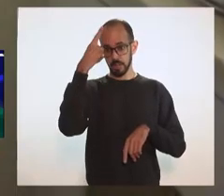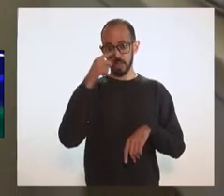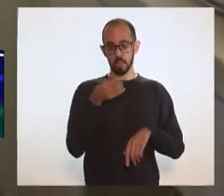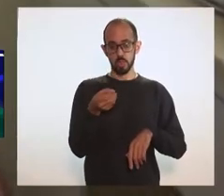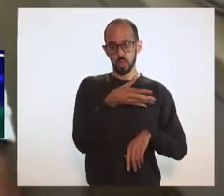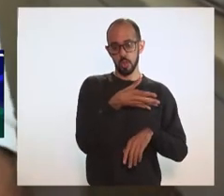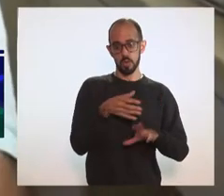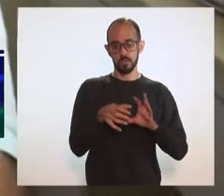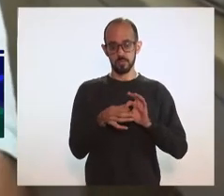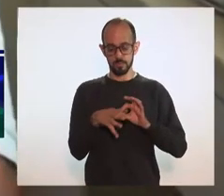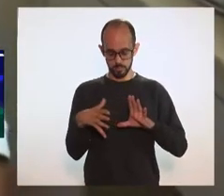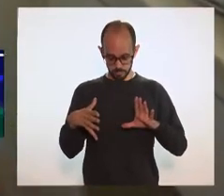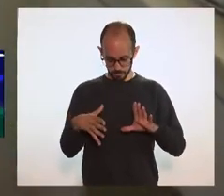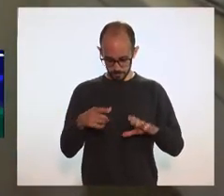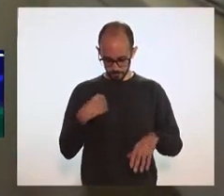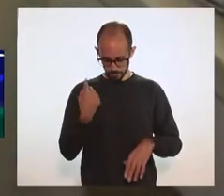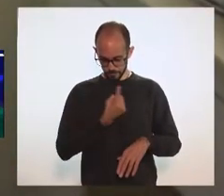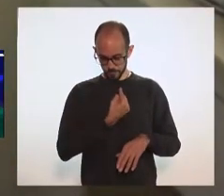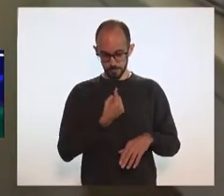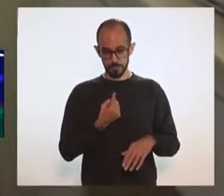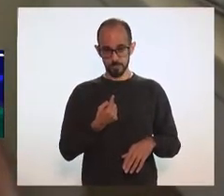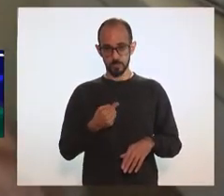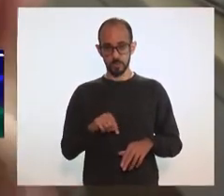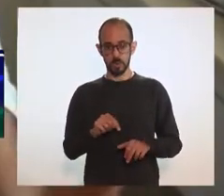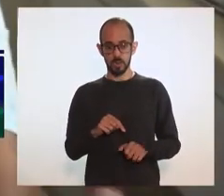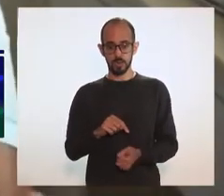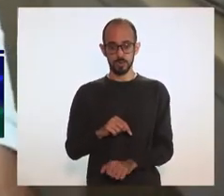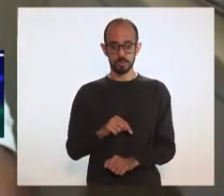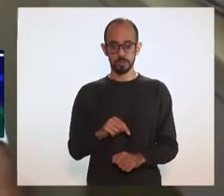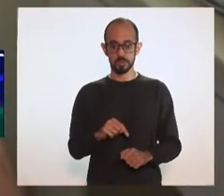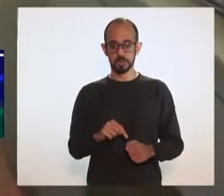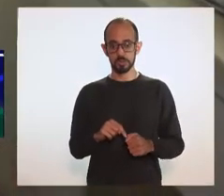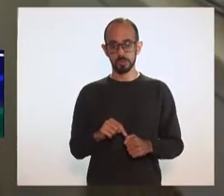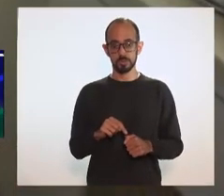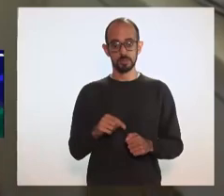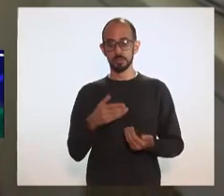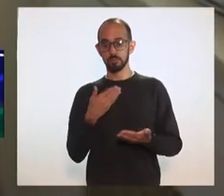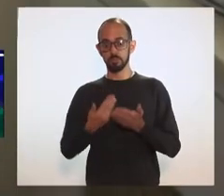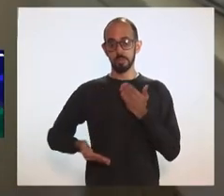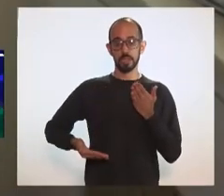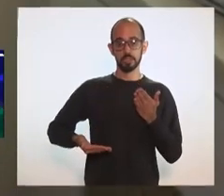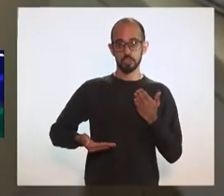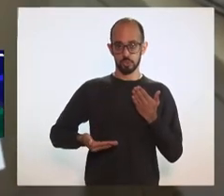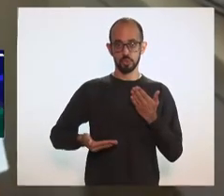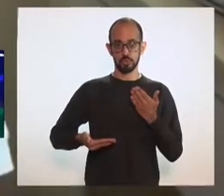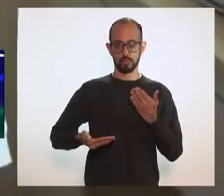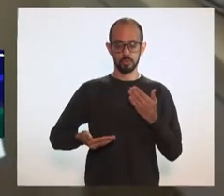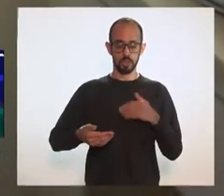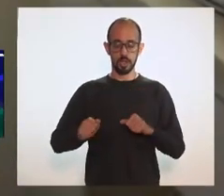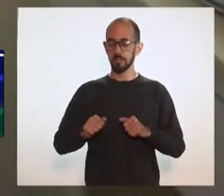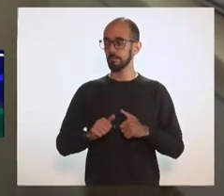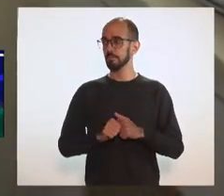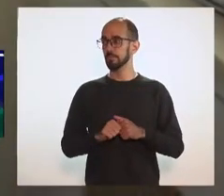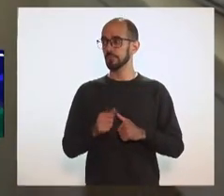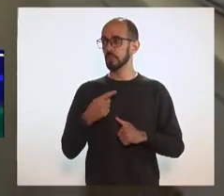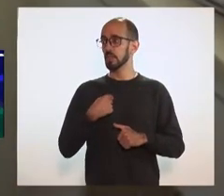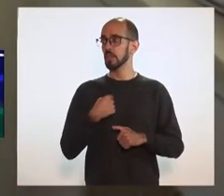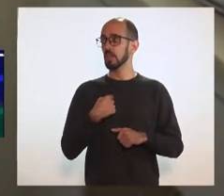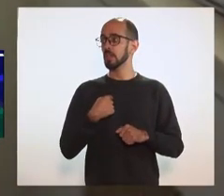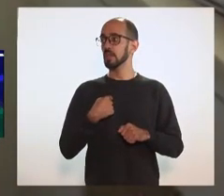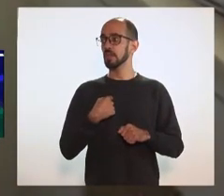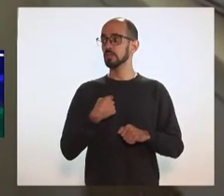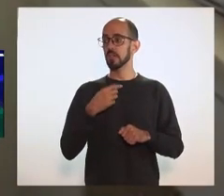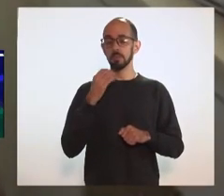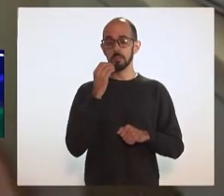aqui a passo de cágado, sem rumo, perdido. Eu já estaria emitindo título